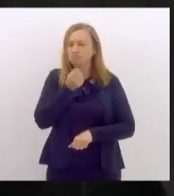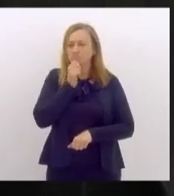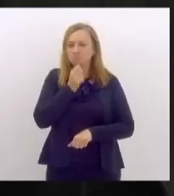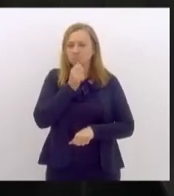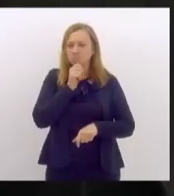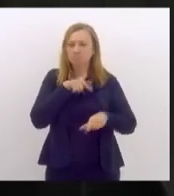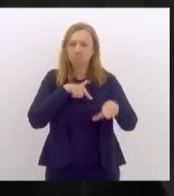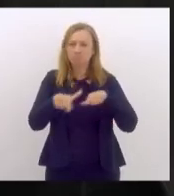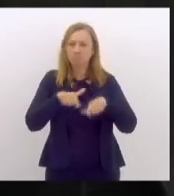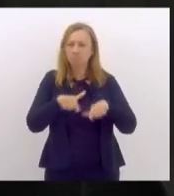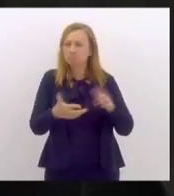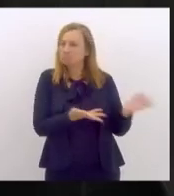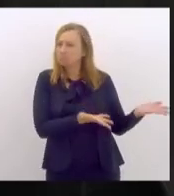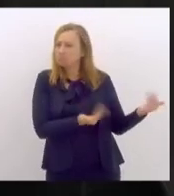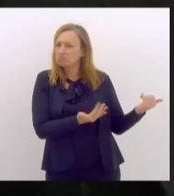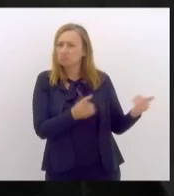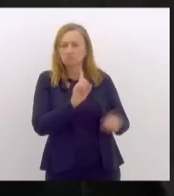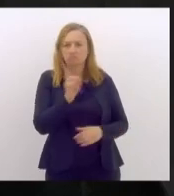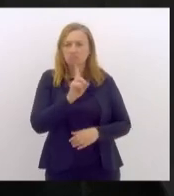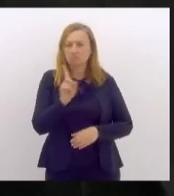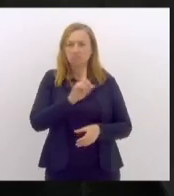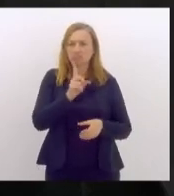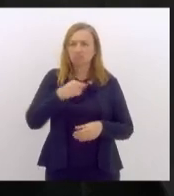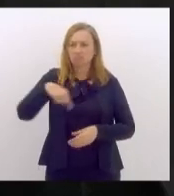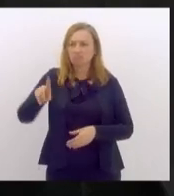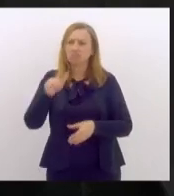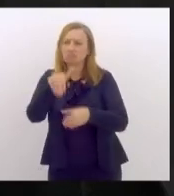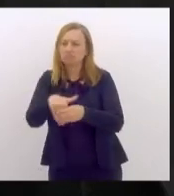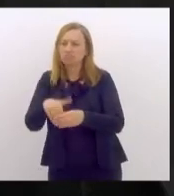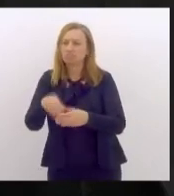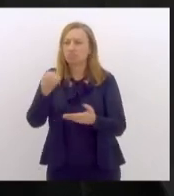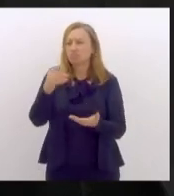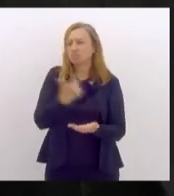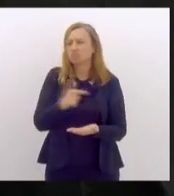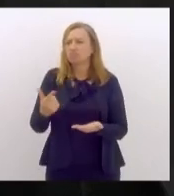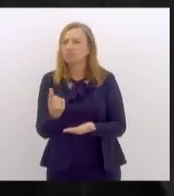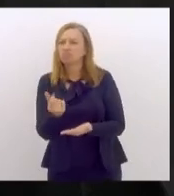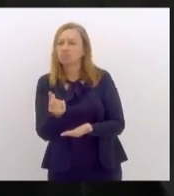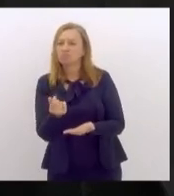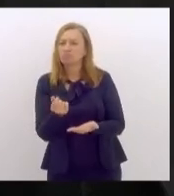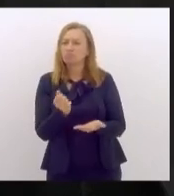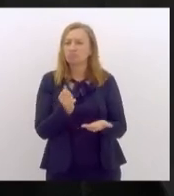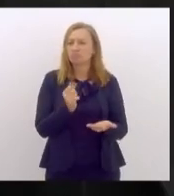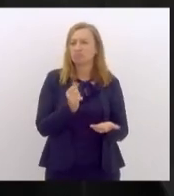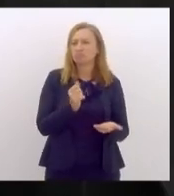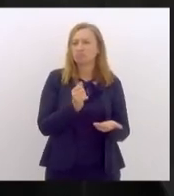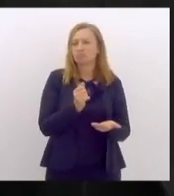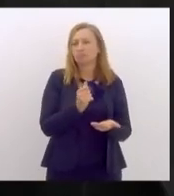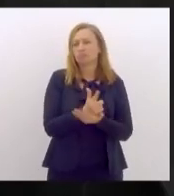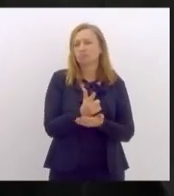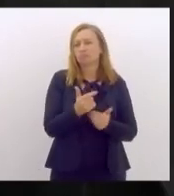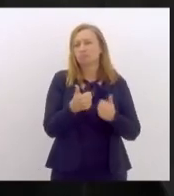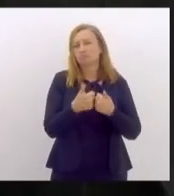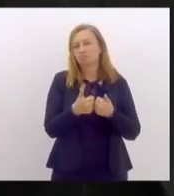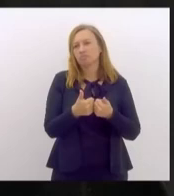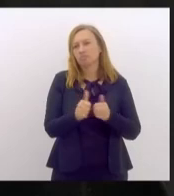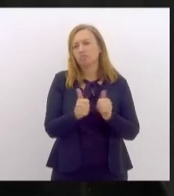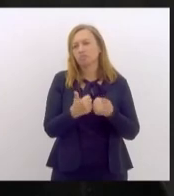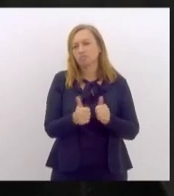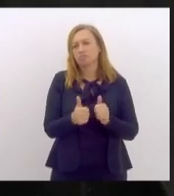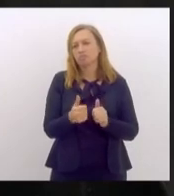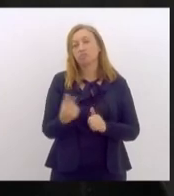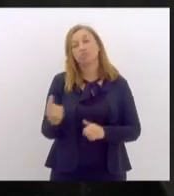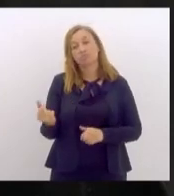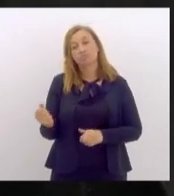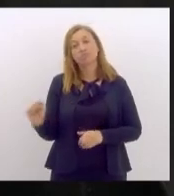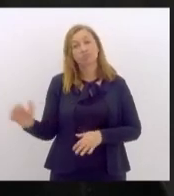nenhum jovem não vá votar porque não teve o dinheiro de passagem as nossas passagens hoje tem tarefas